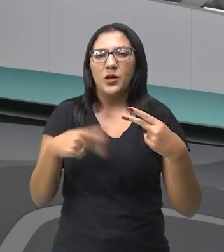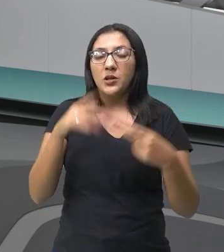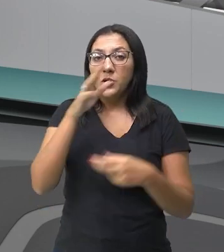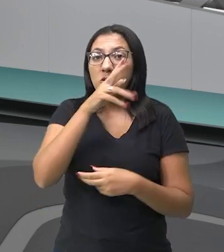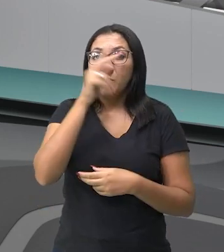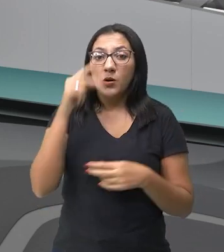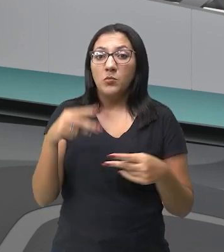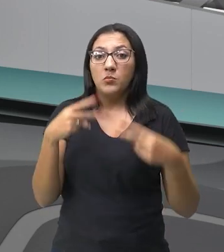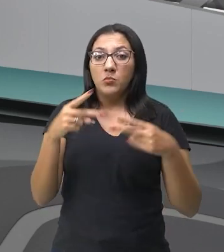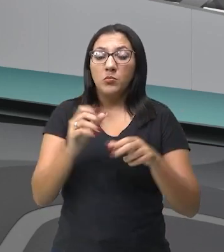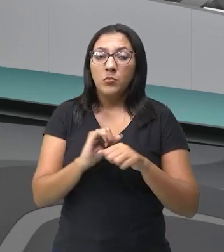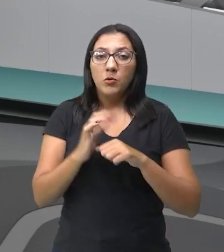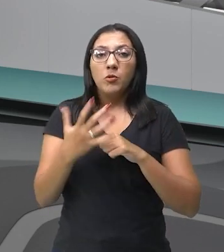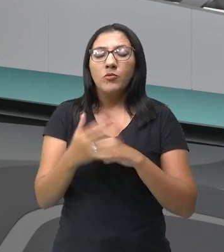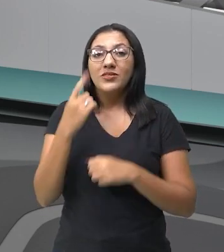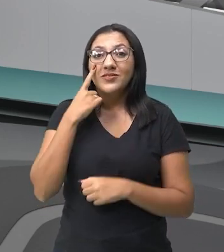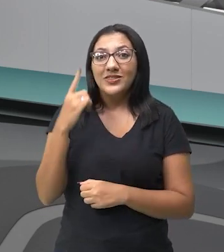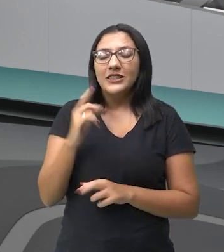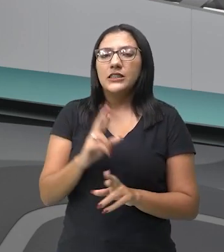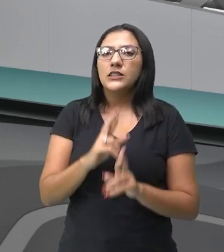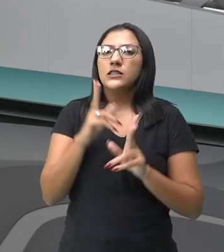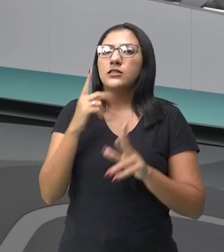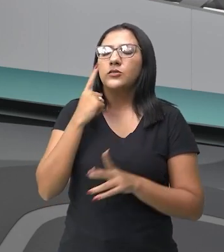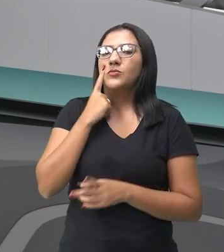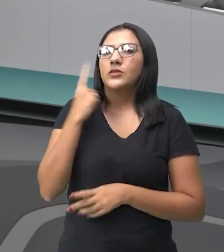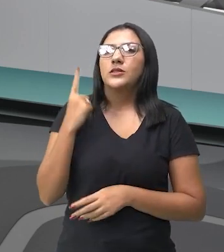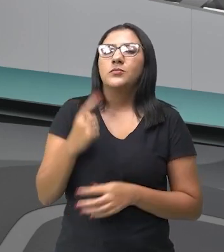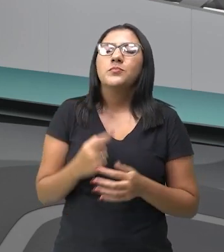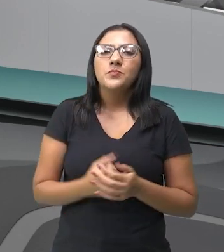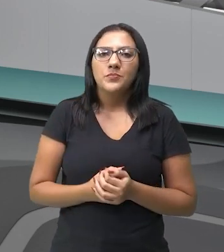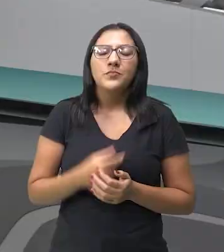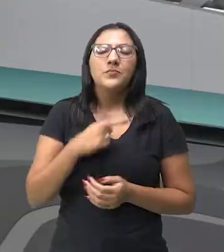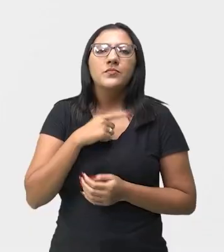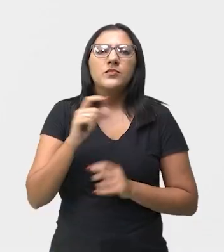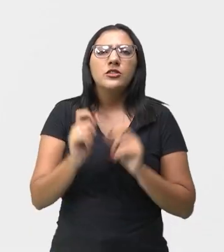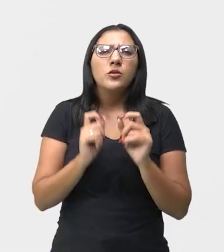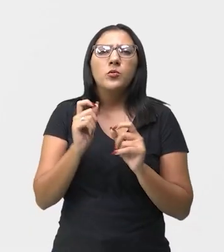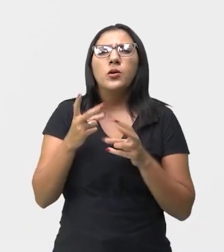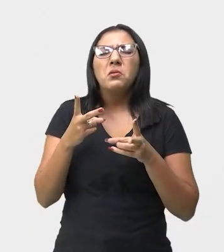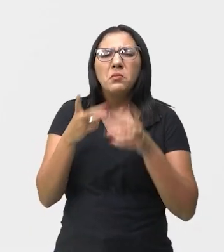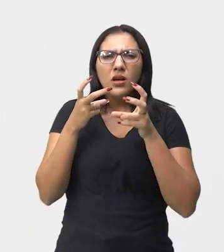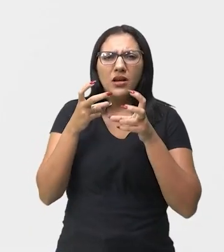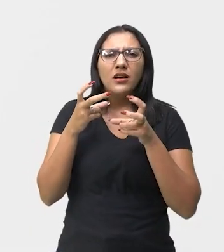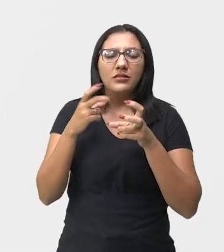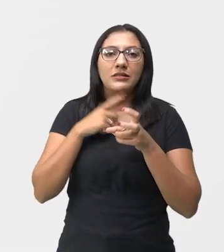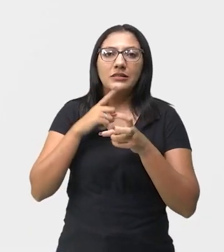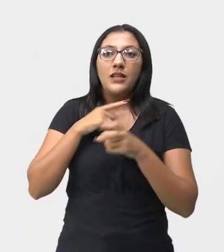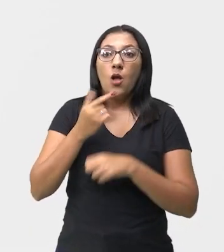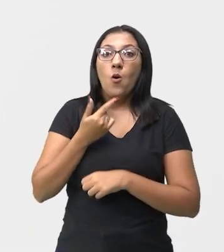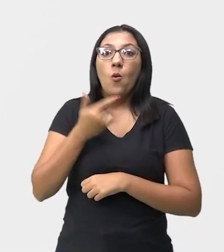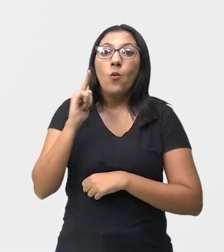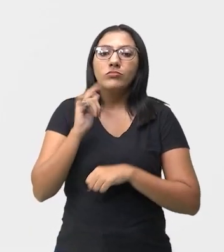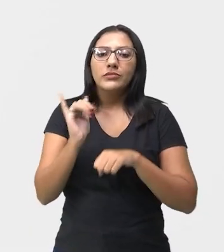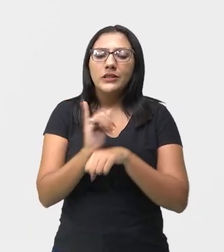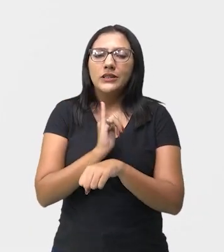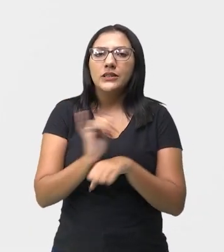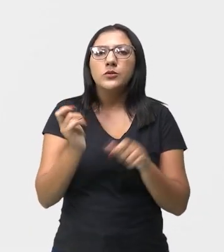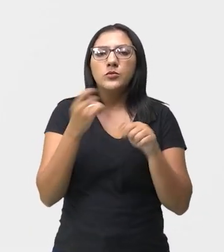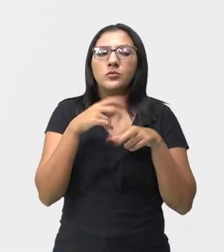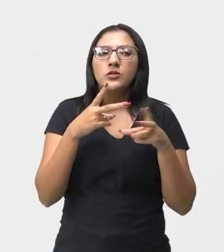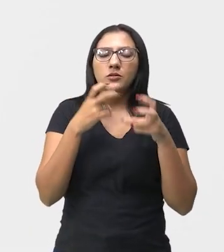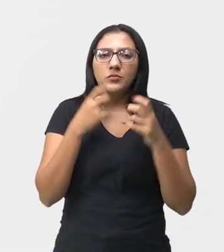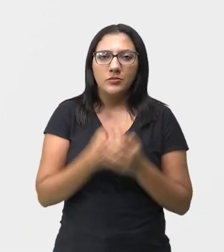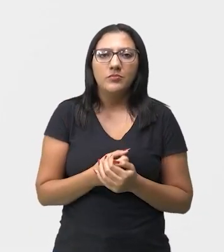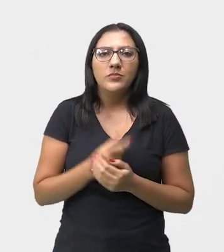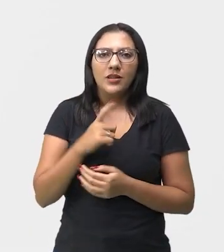permite chamá-lo de infográfico. Então, na próxima cartela a gente tem esse conceito. Olhem só. O infográfico,